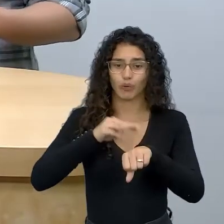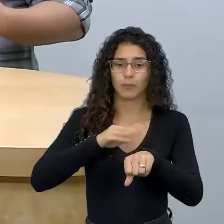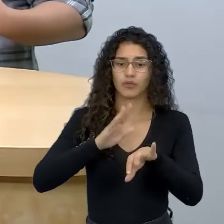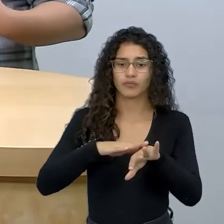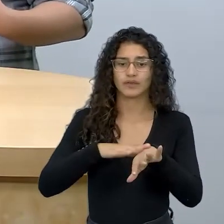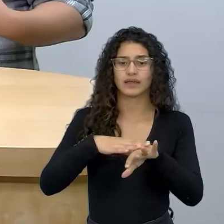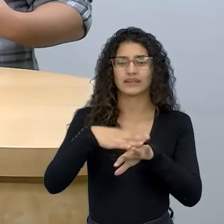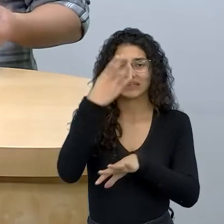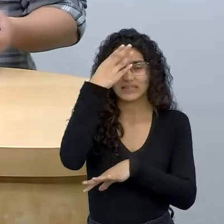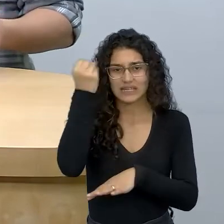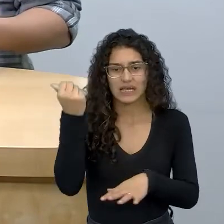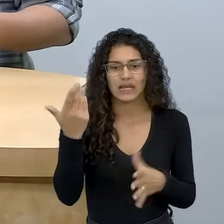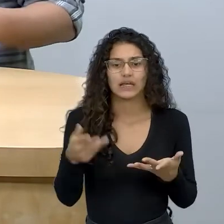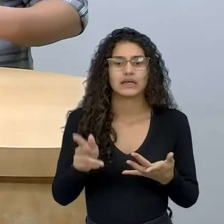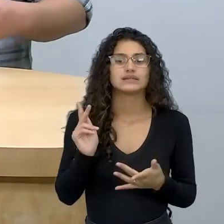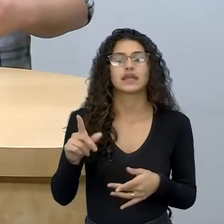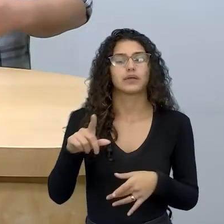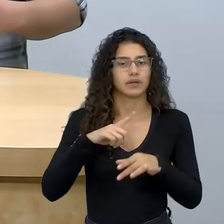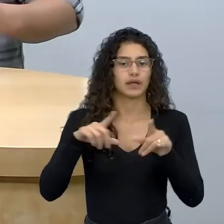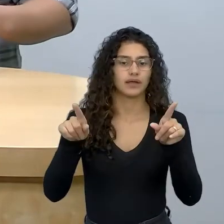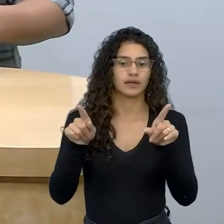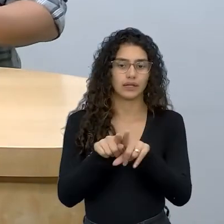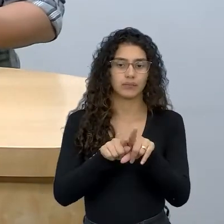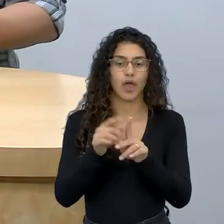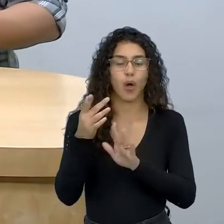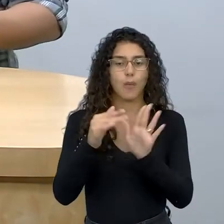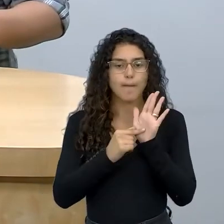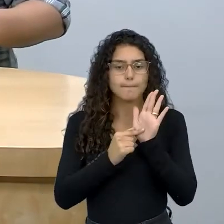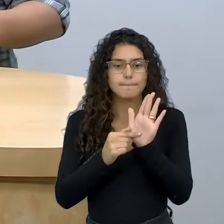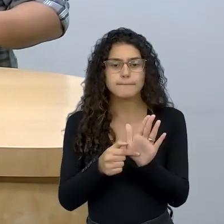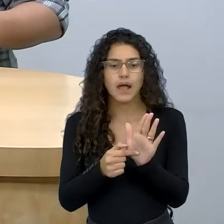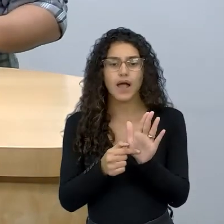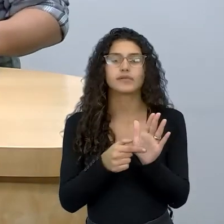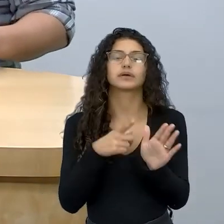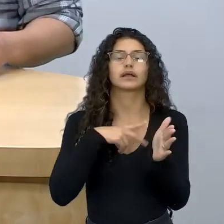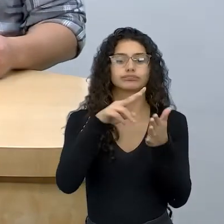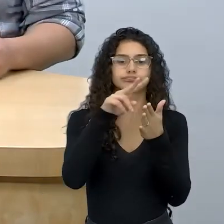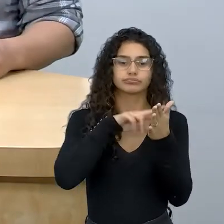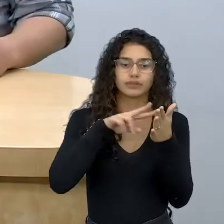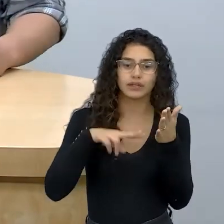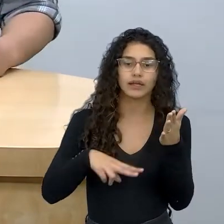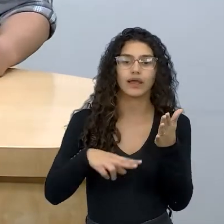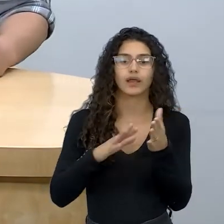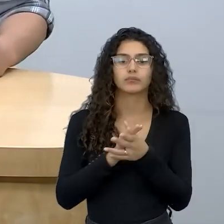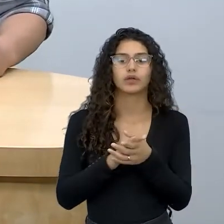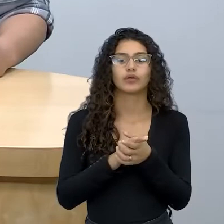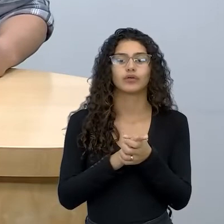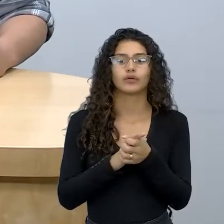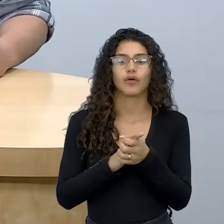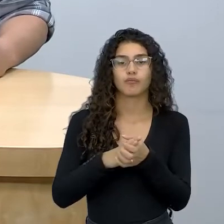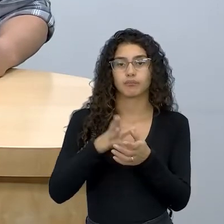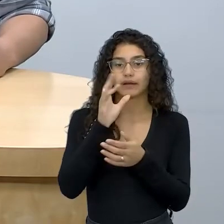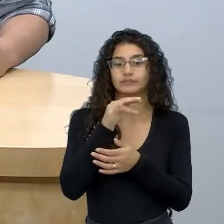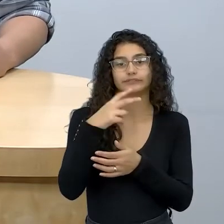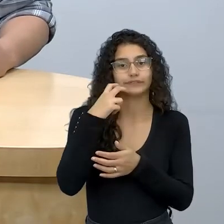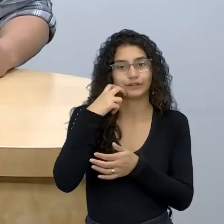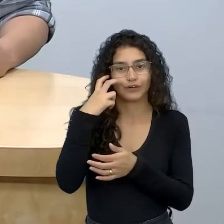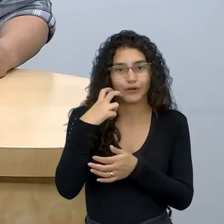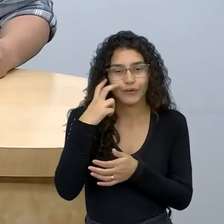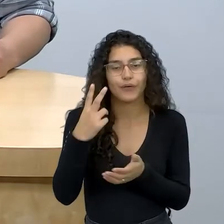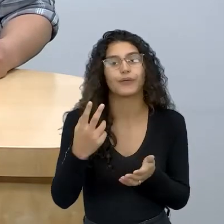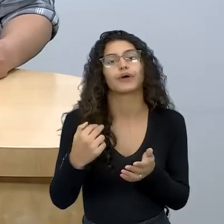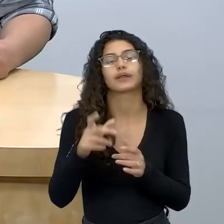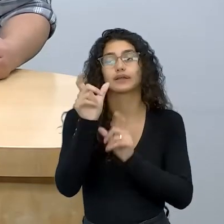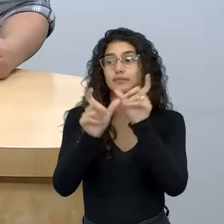dar branco, né? Então, você sempre tem alguma coisinha lá para estar lendo, para não ficar passando vergonha na frente